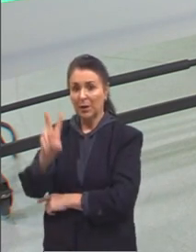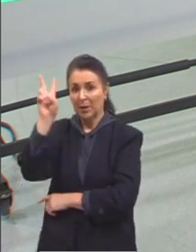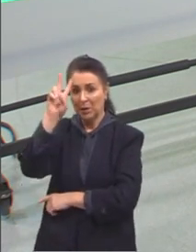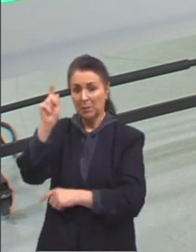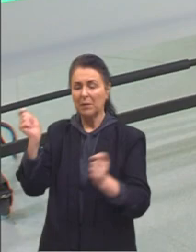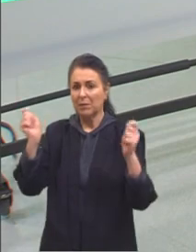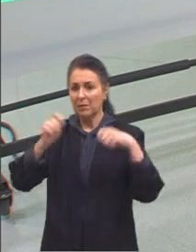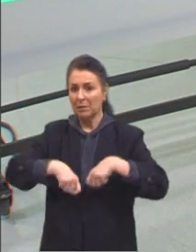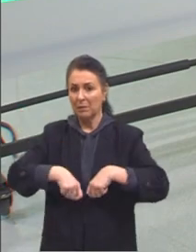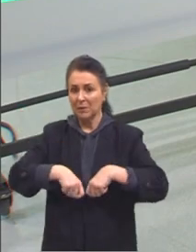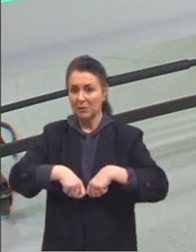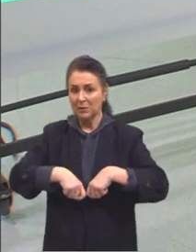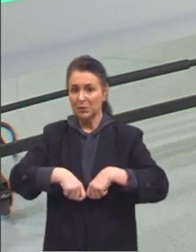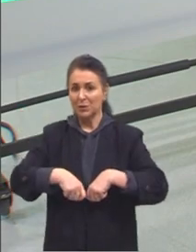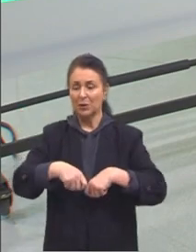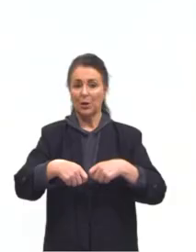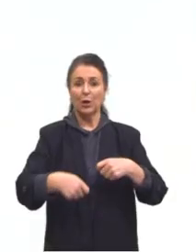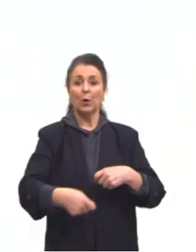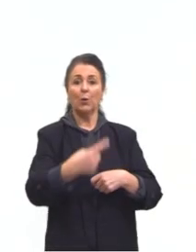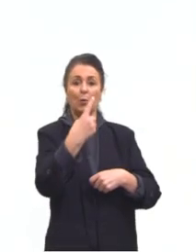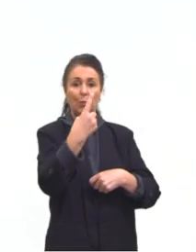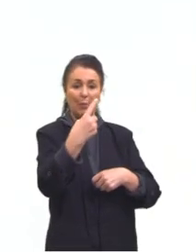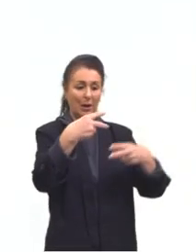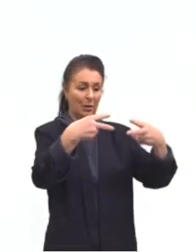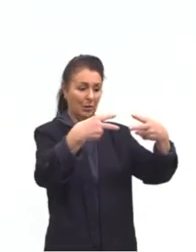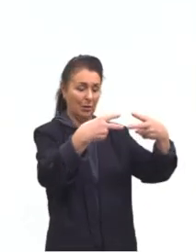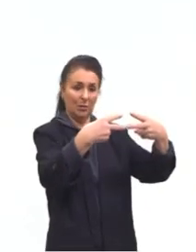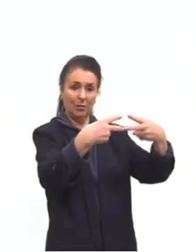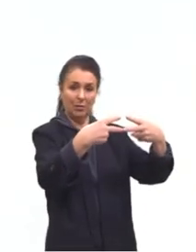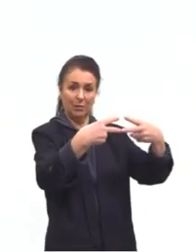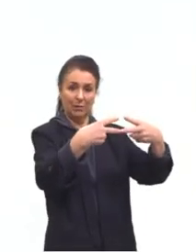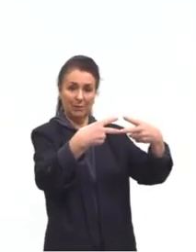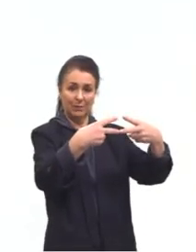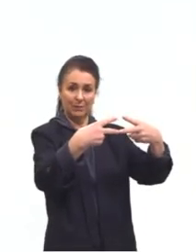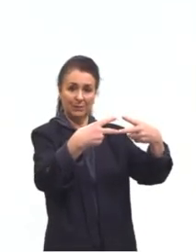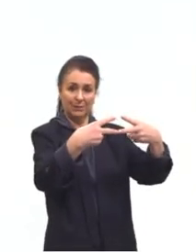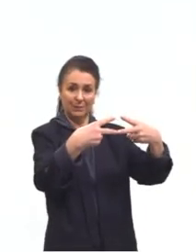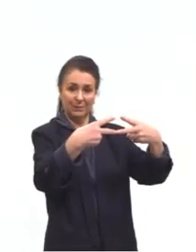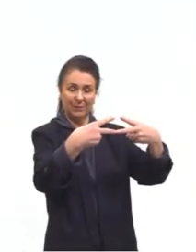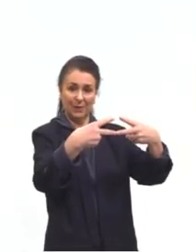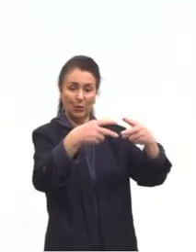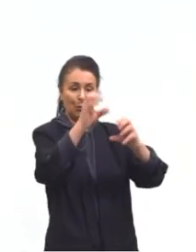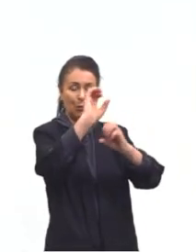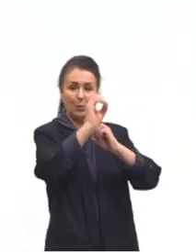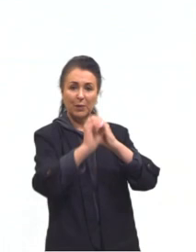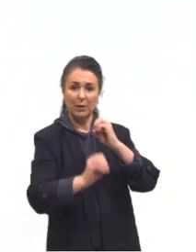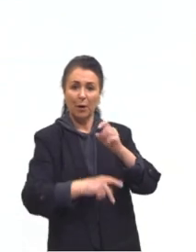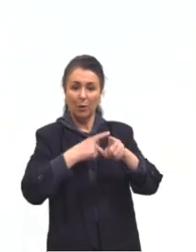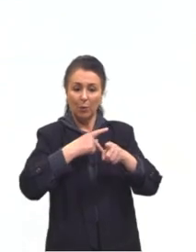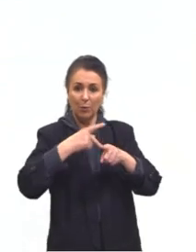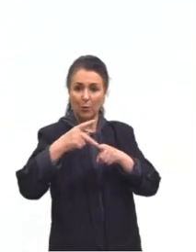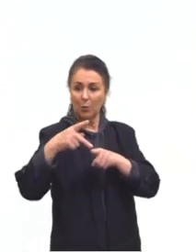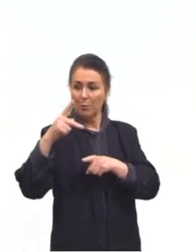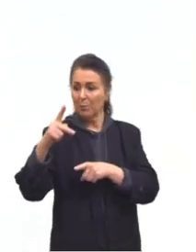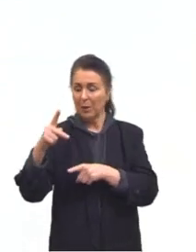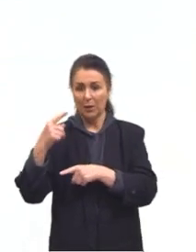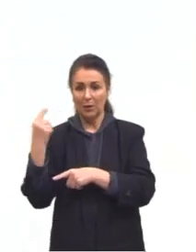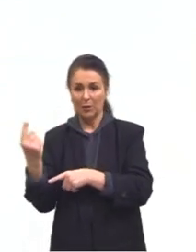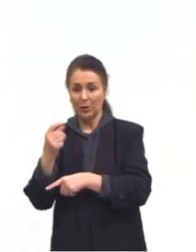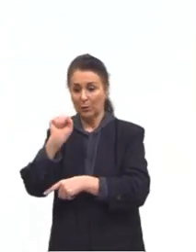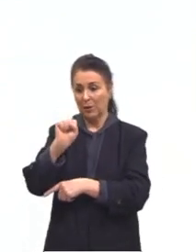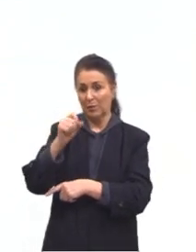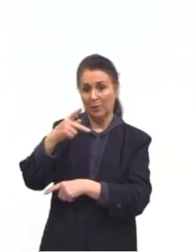para essa capacidade de formar uma dupla eu preciso de um orbital e puro lá do SP3 eu vou ter o PP puro no